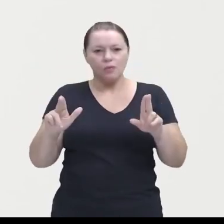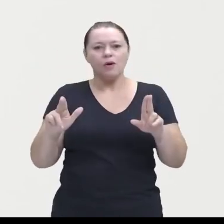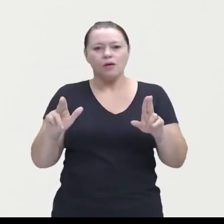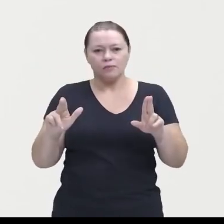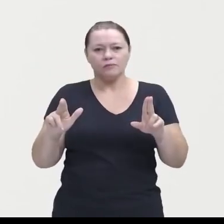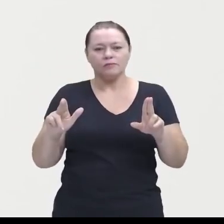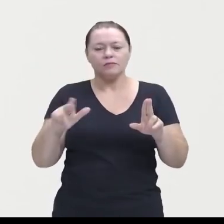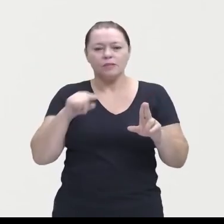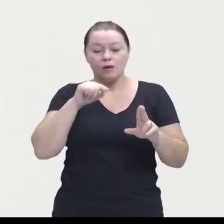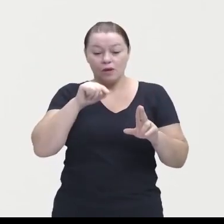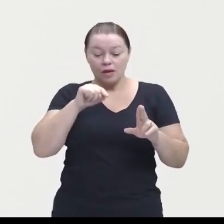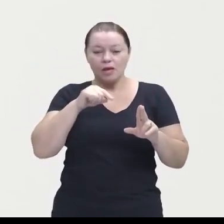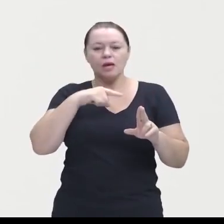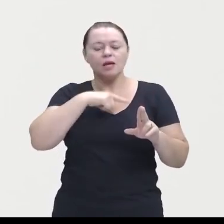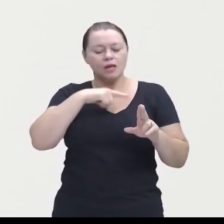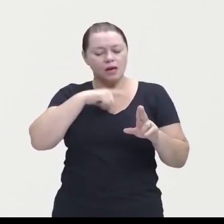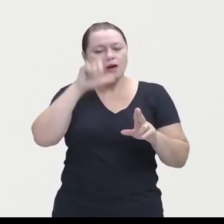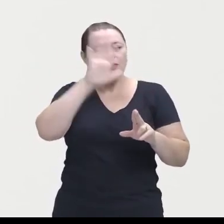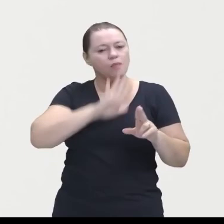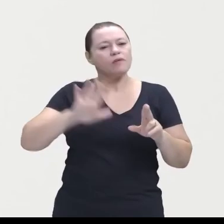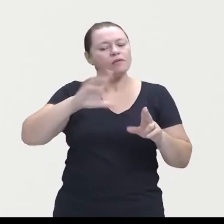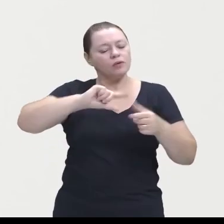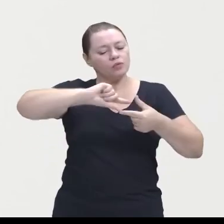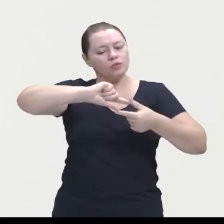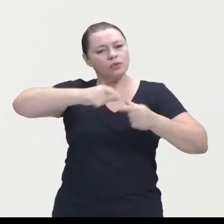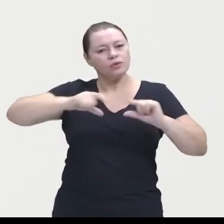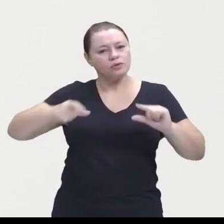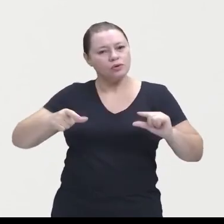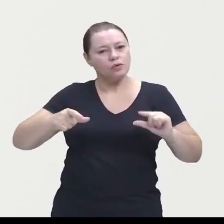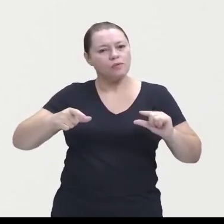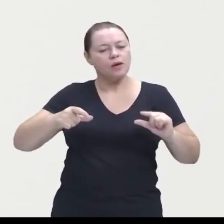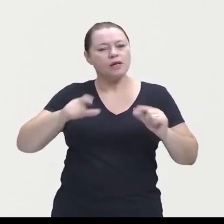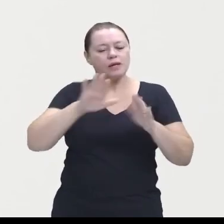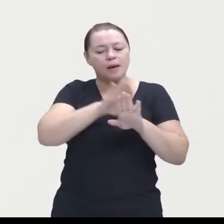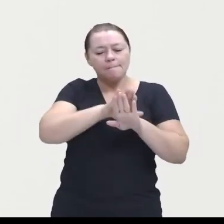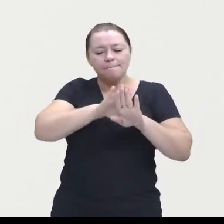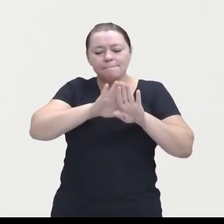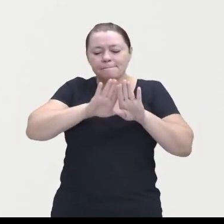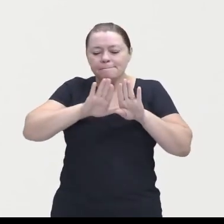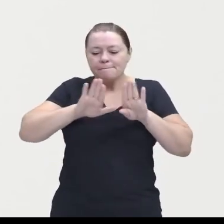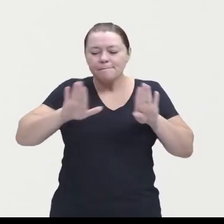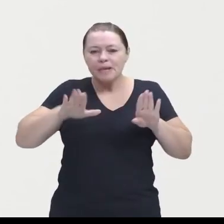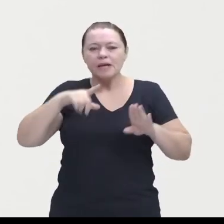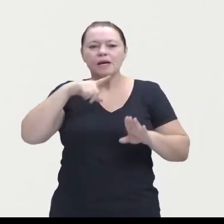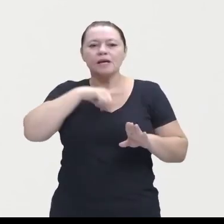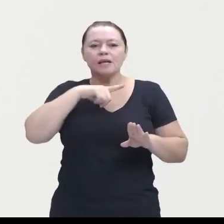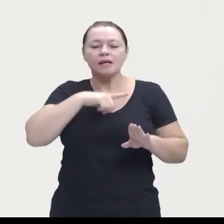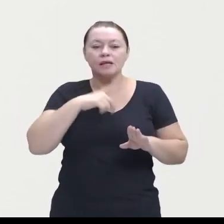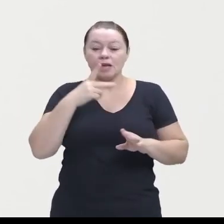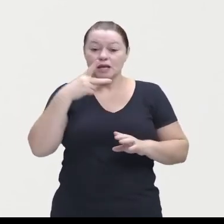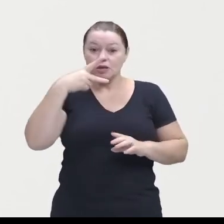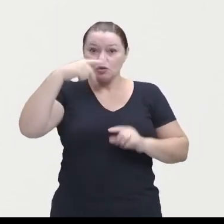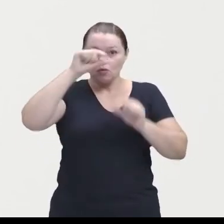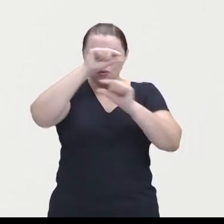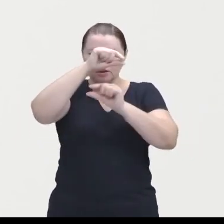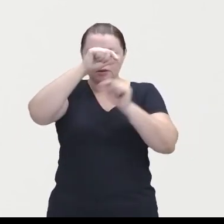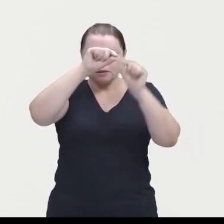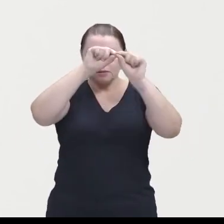uma figura geométrica plana que tem dois pares de lados